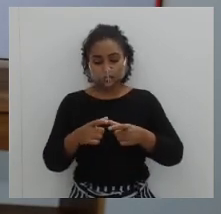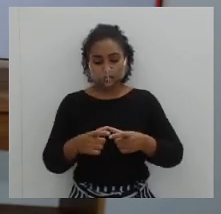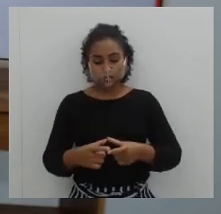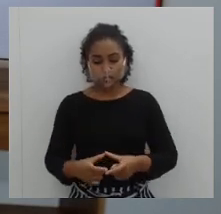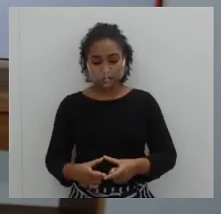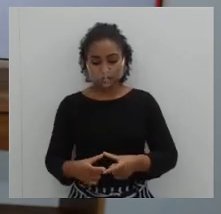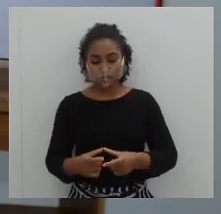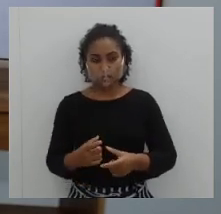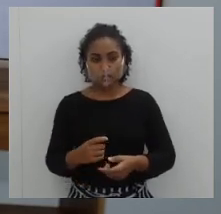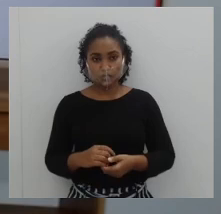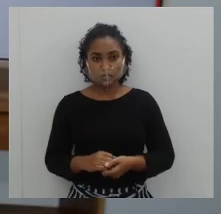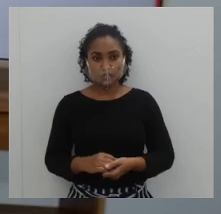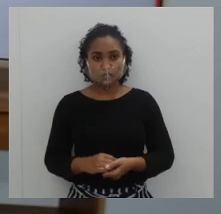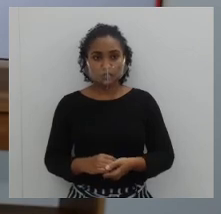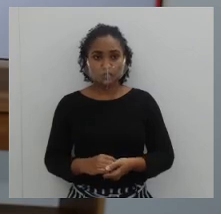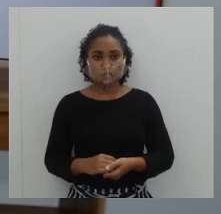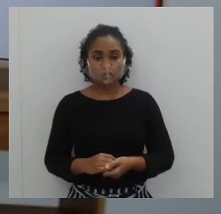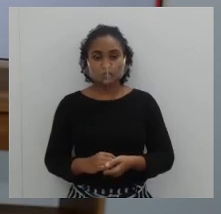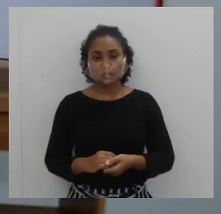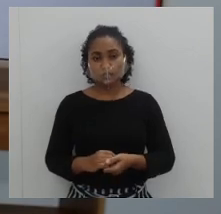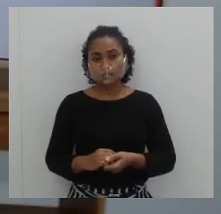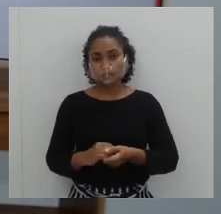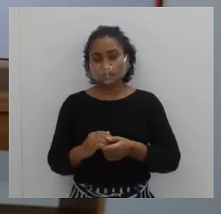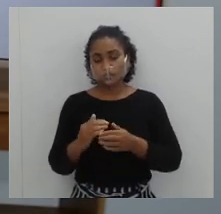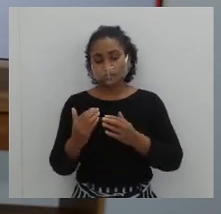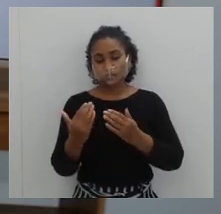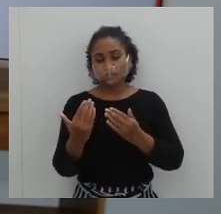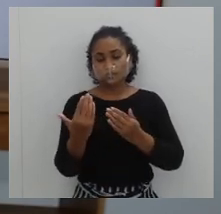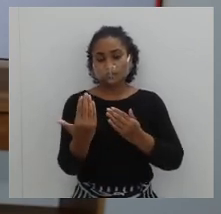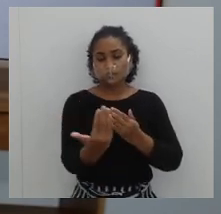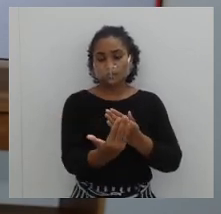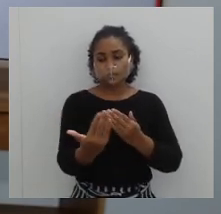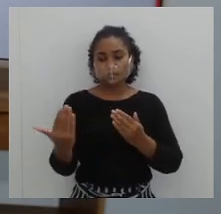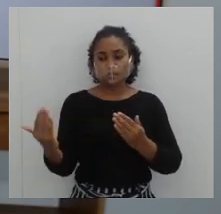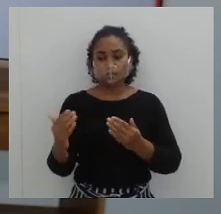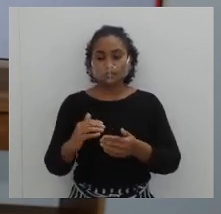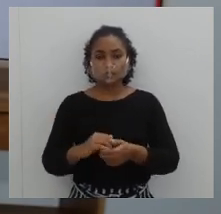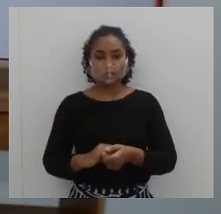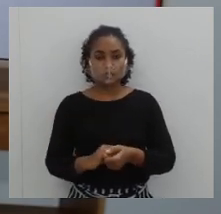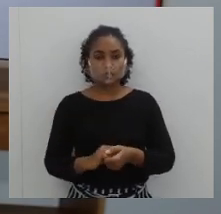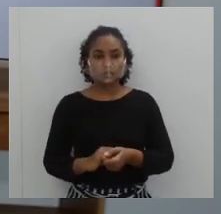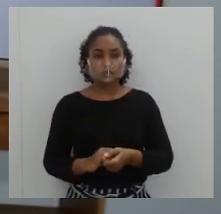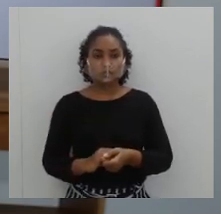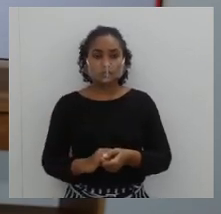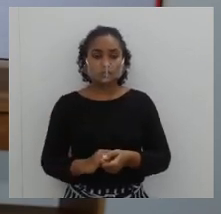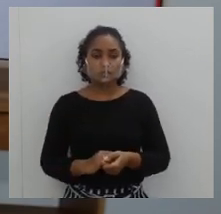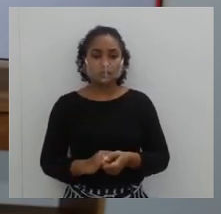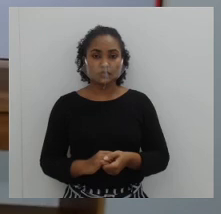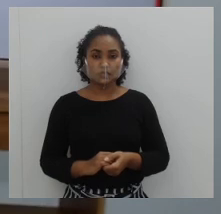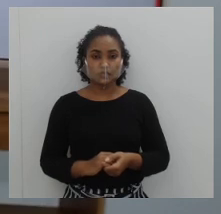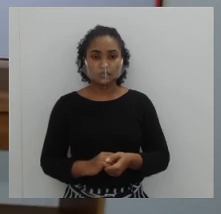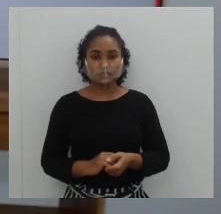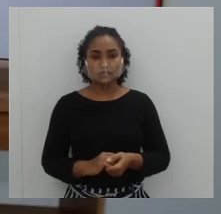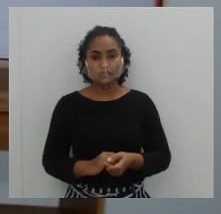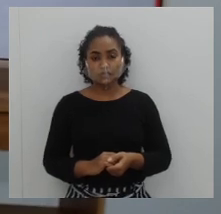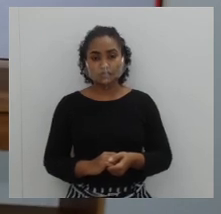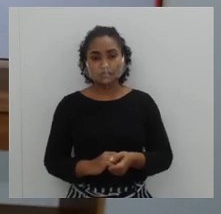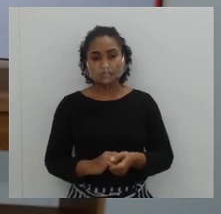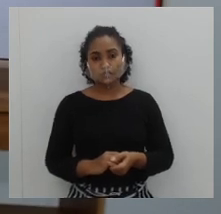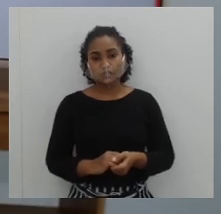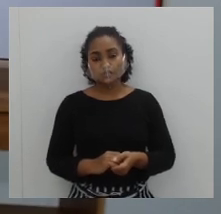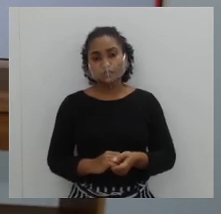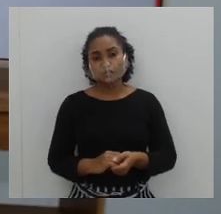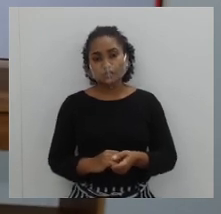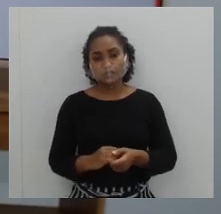furo, e mais ainda as duas faces, a de baixo, a superior, aliás, a inferior e